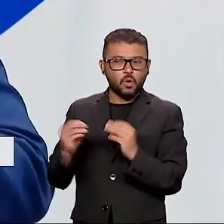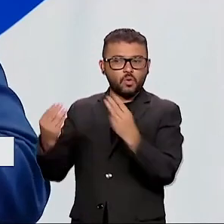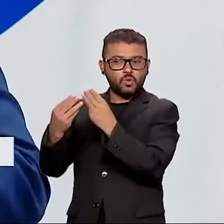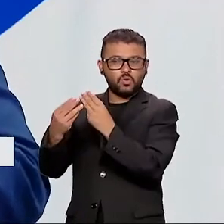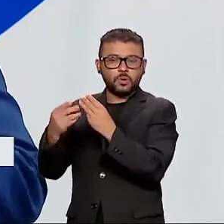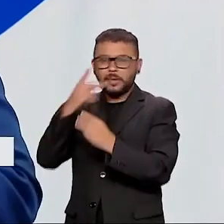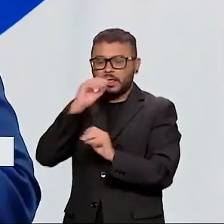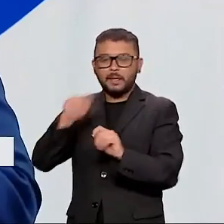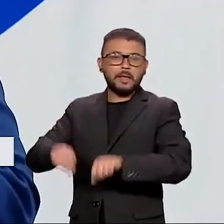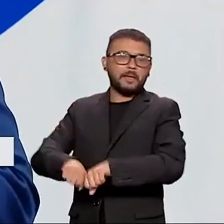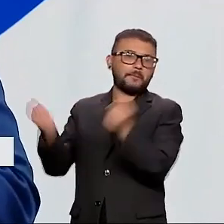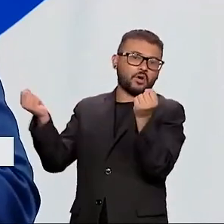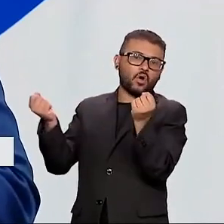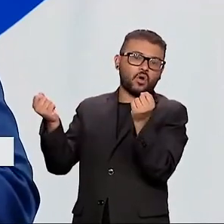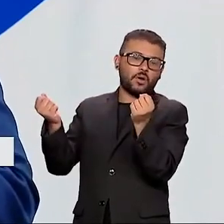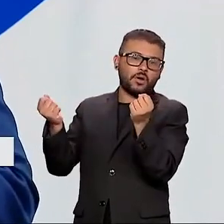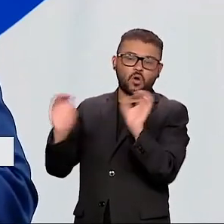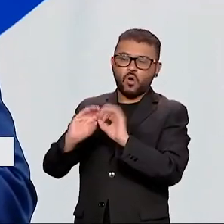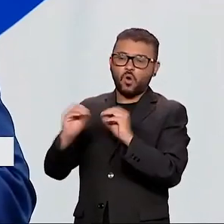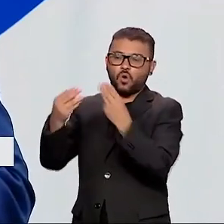as instituições estão falidas.